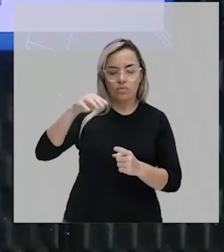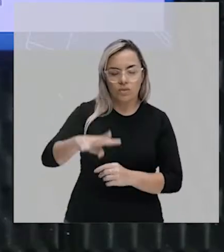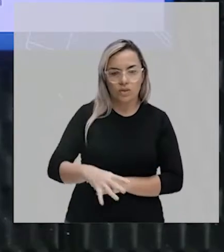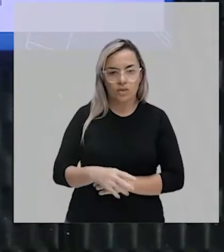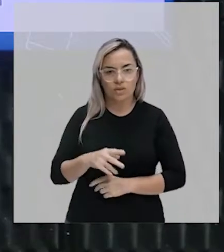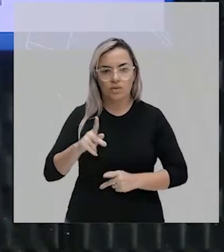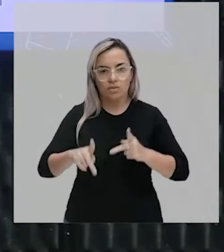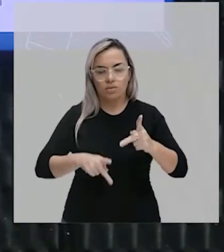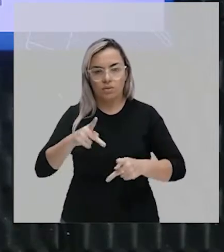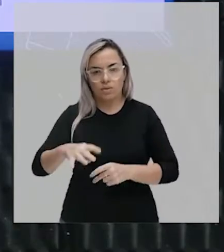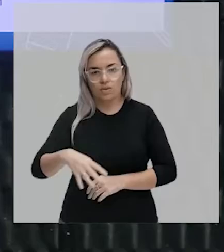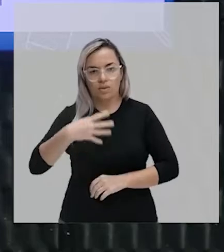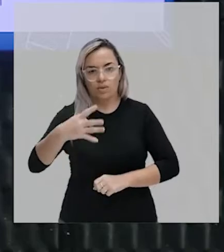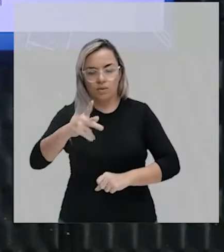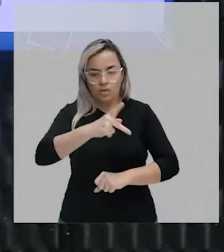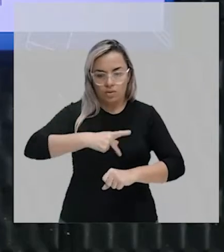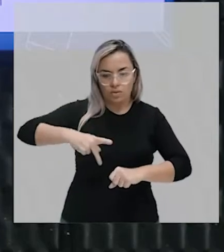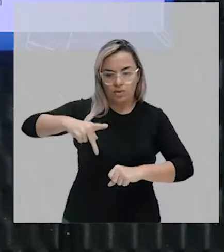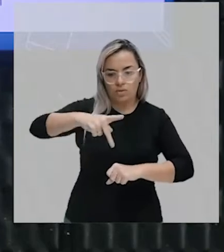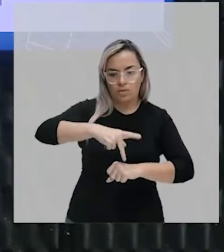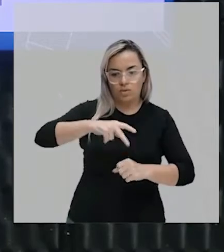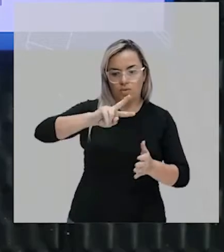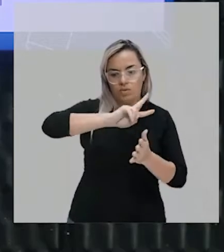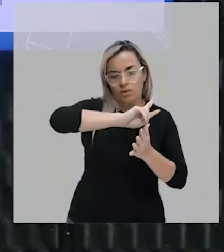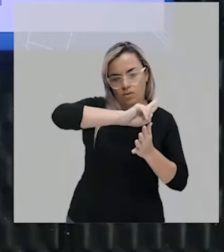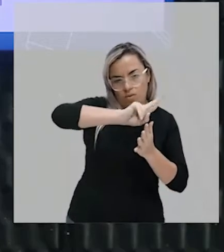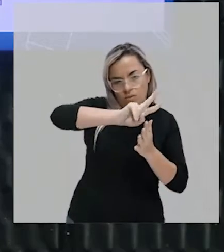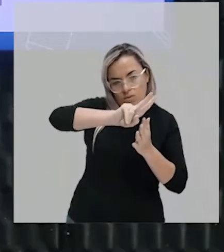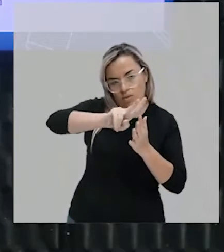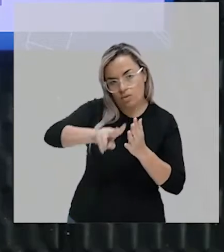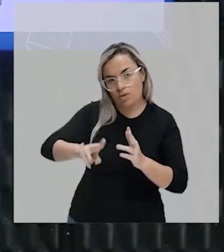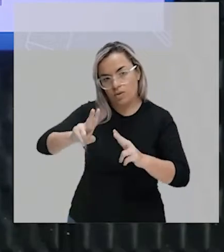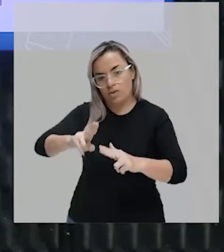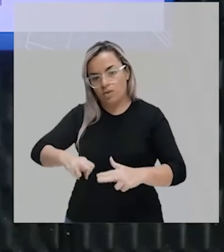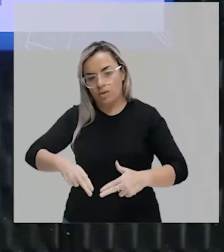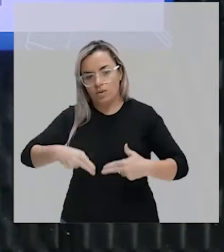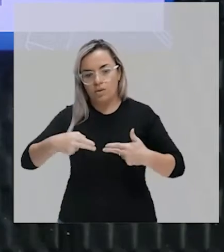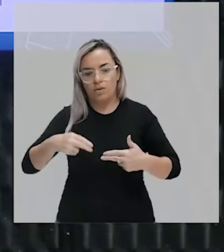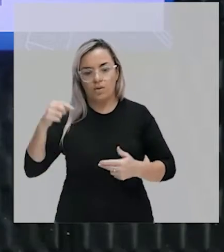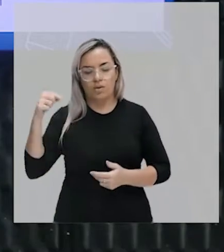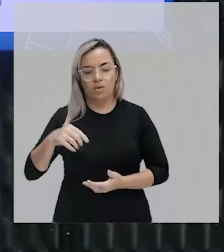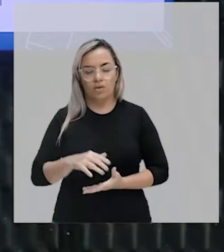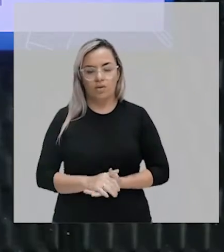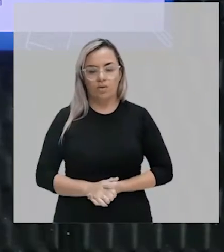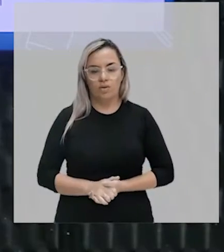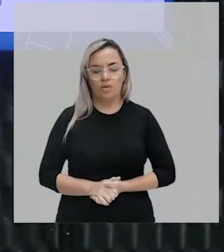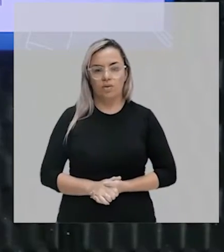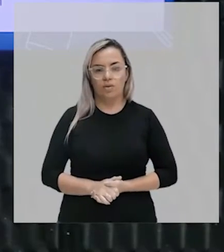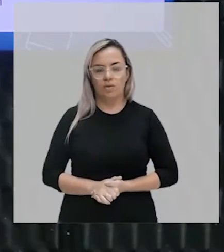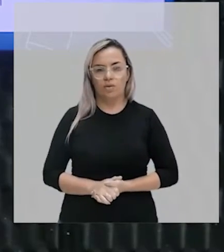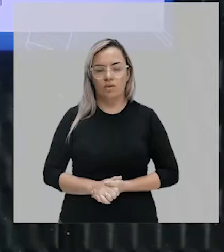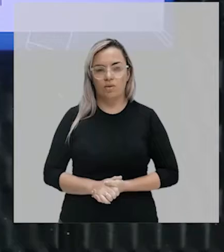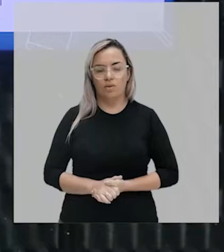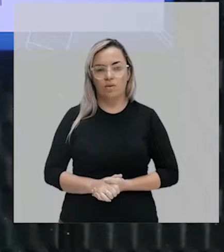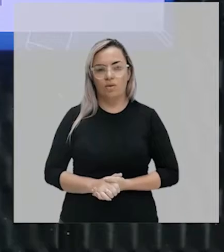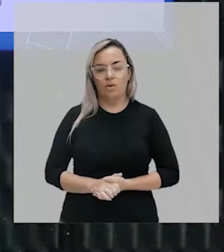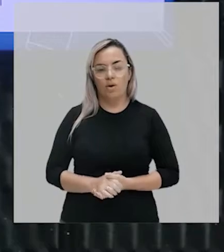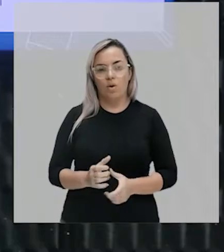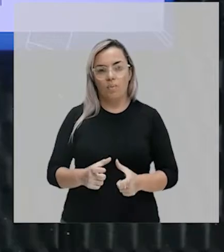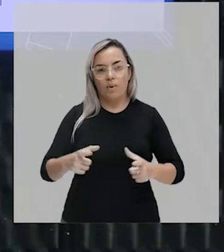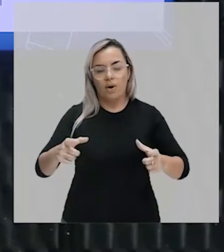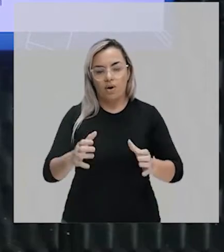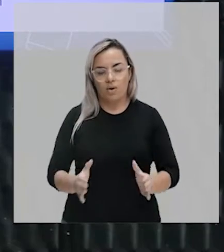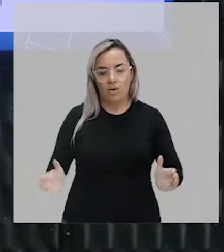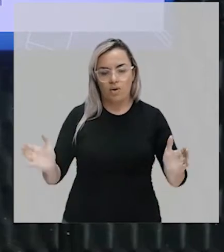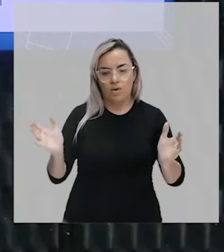países eles são etnicamente diversas quer dizer tem várias etnias a proporção maior o maior grupo